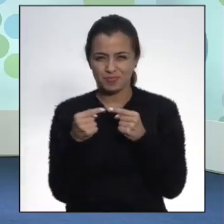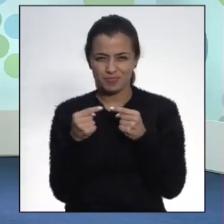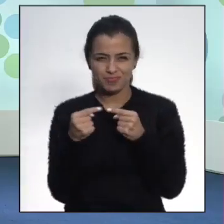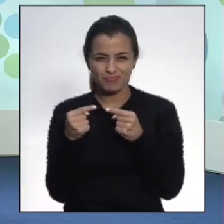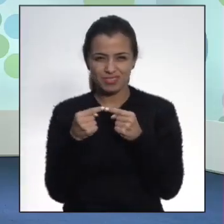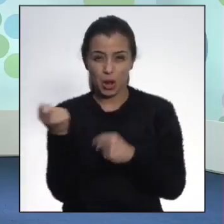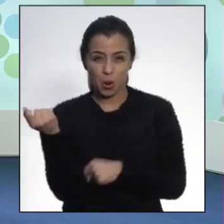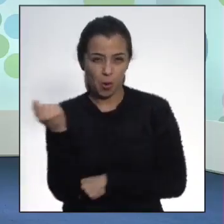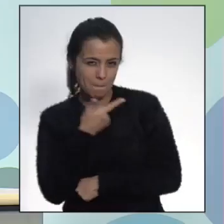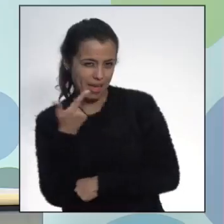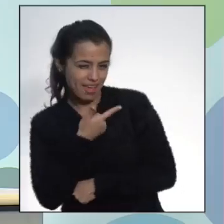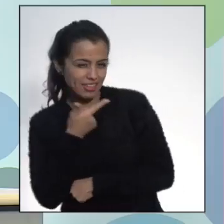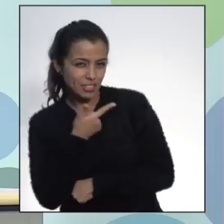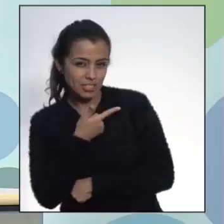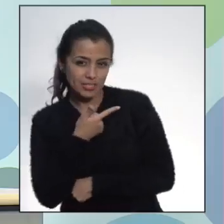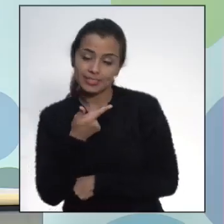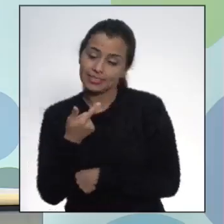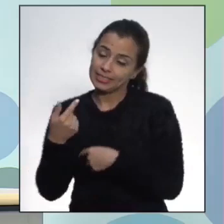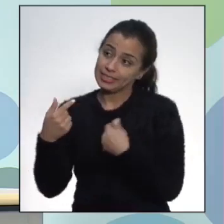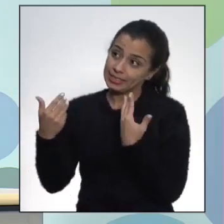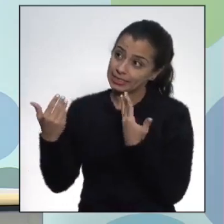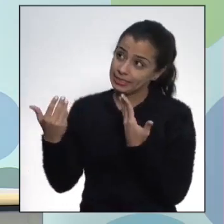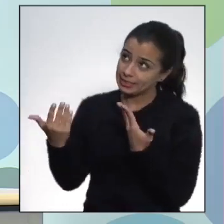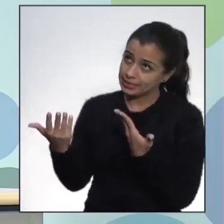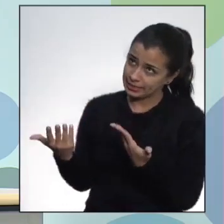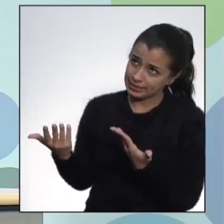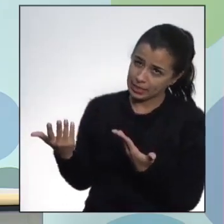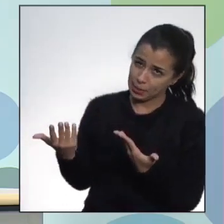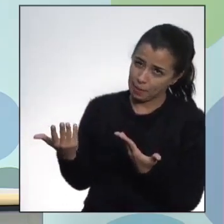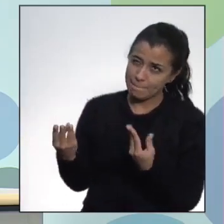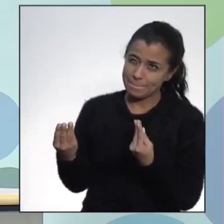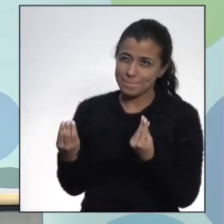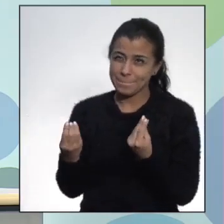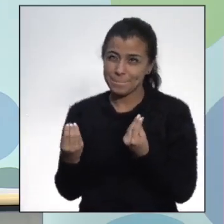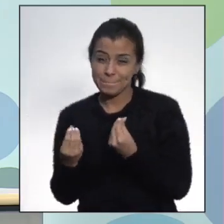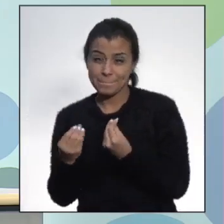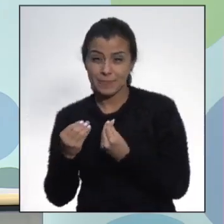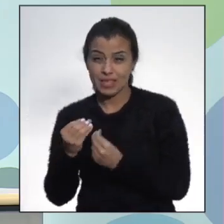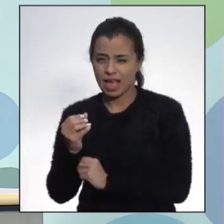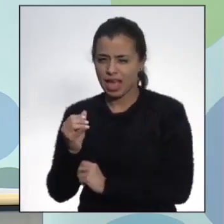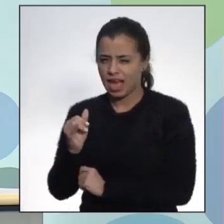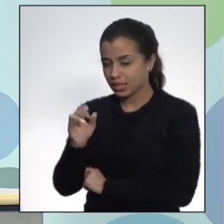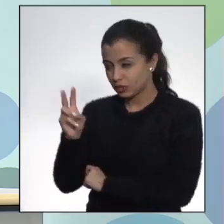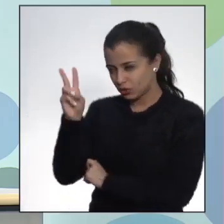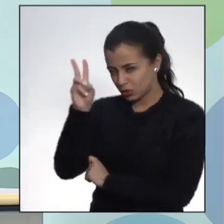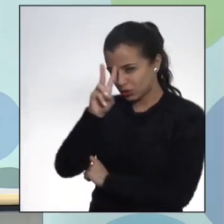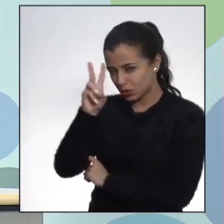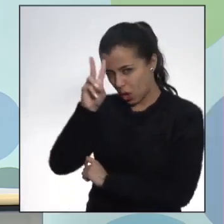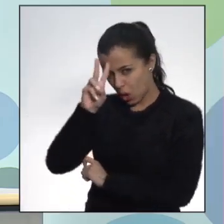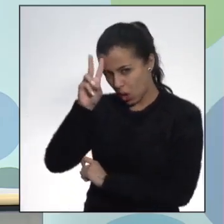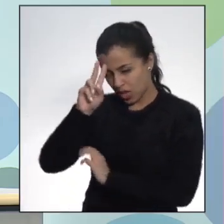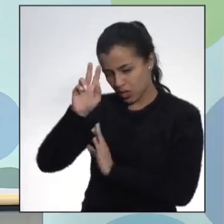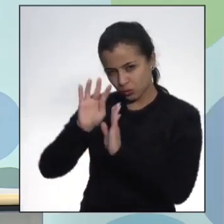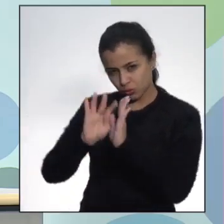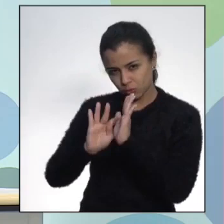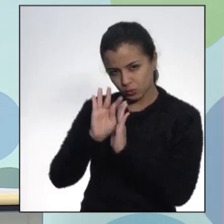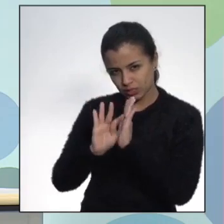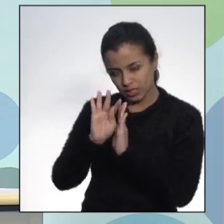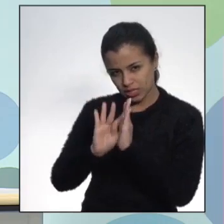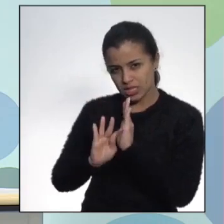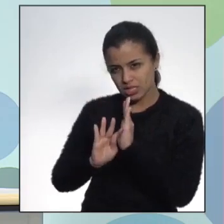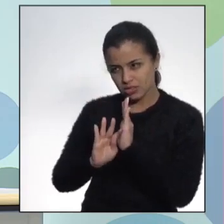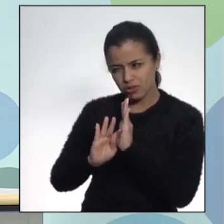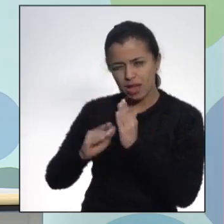Bem, na realidade, o enredo, a história em si, vamos chegar mais um pouquinho